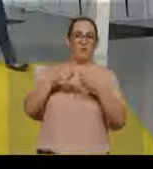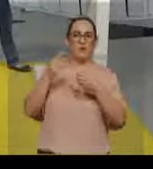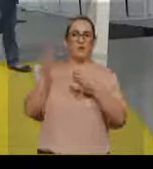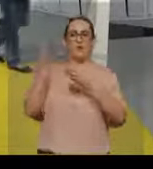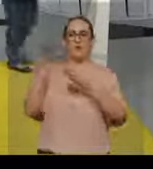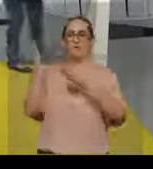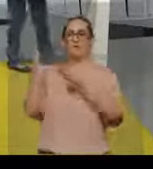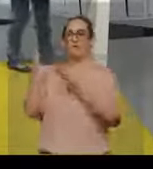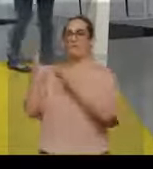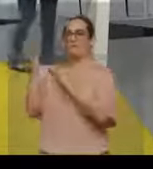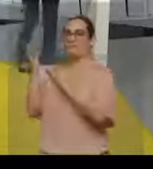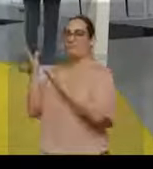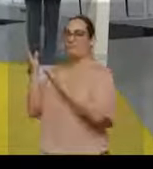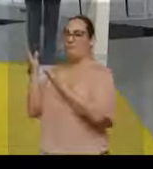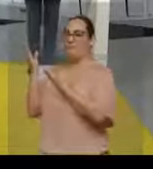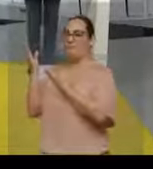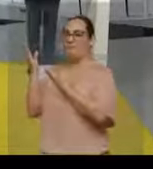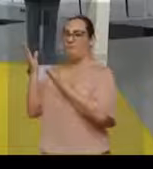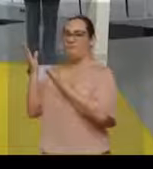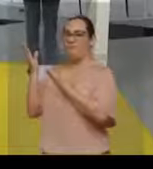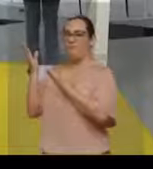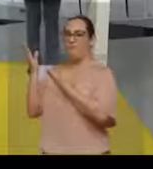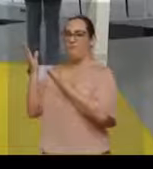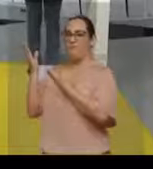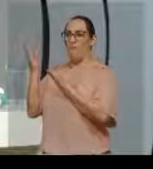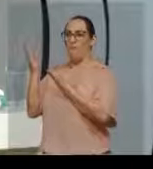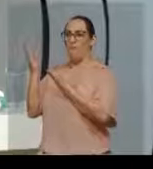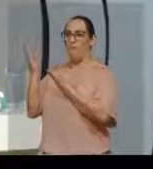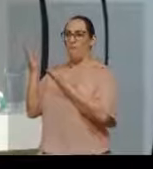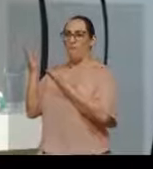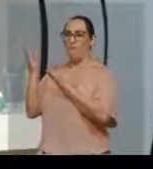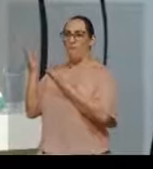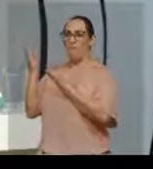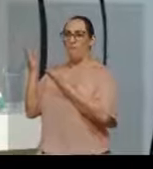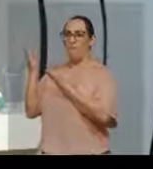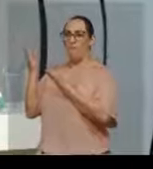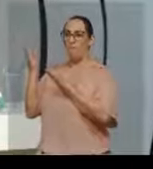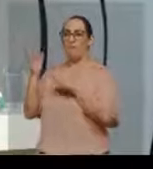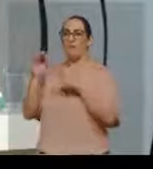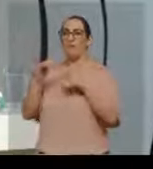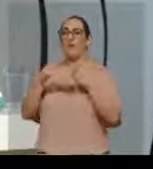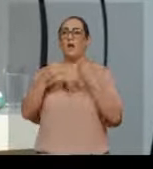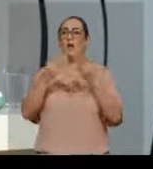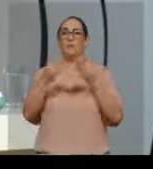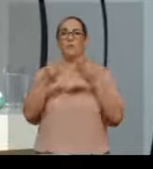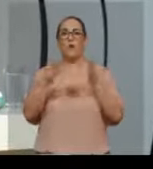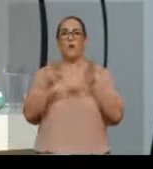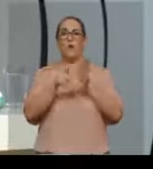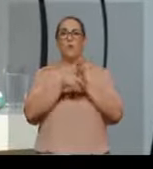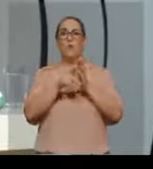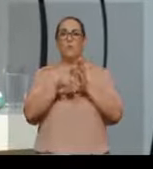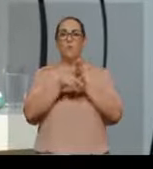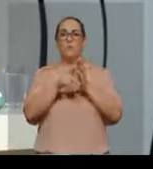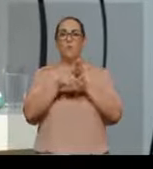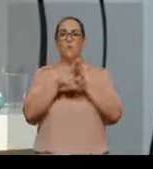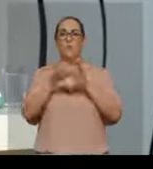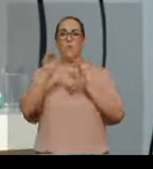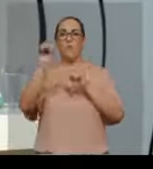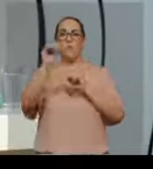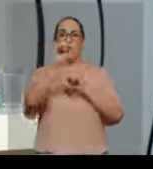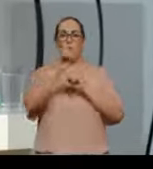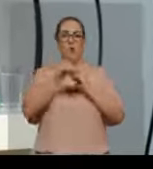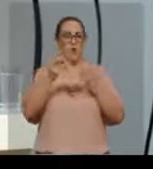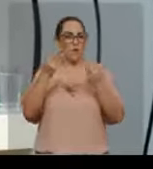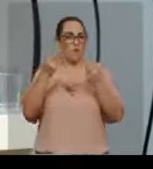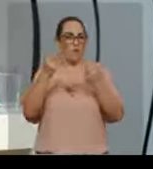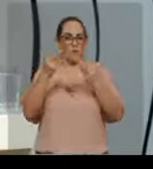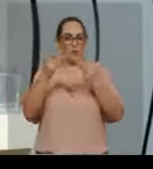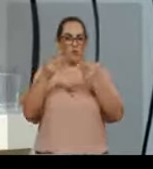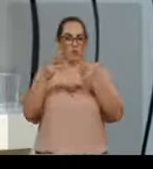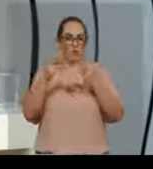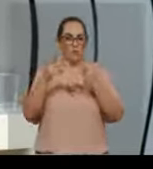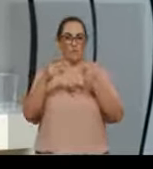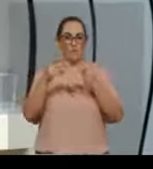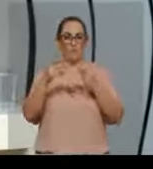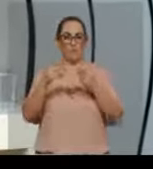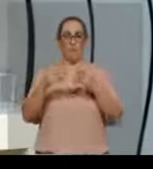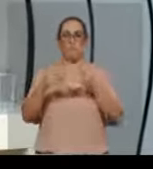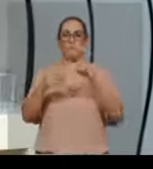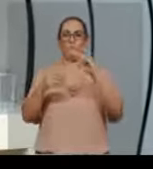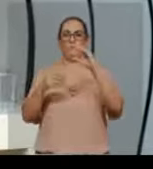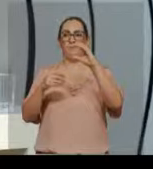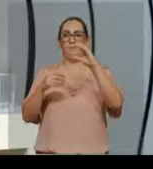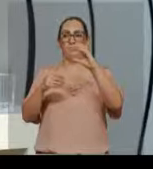entenderem? Então, olha só. Aqui eu tenho a mesma moléculazinha que está ali representada. O